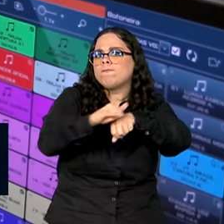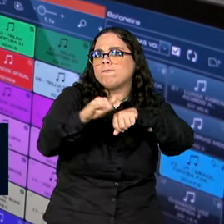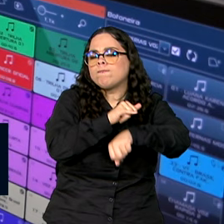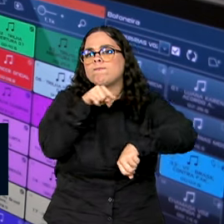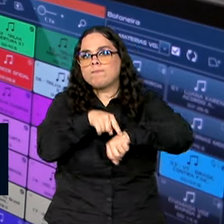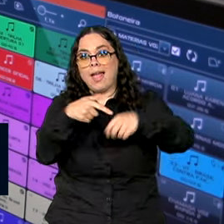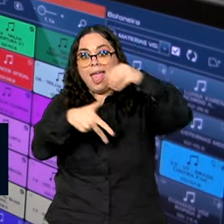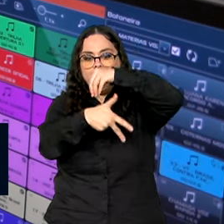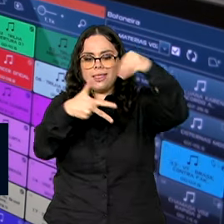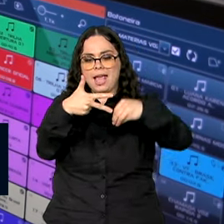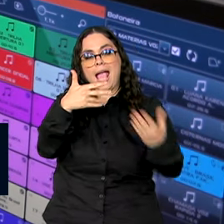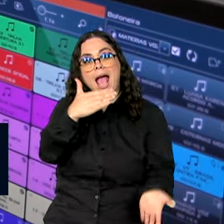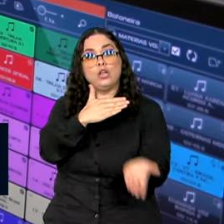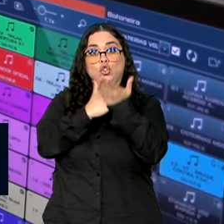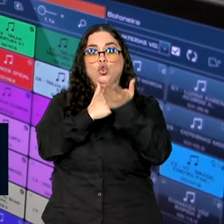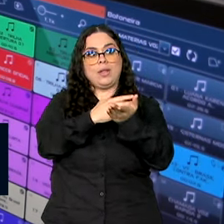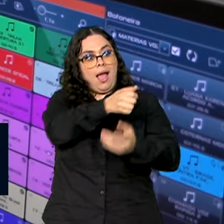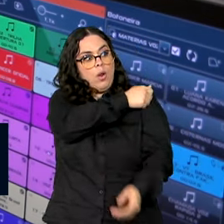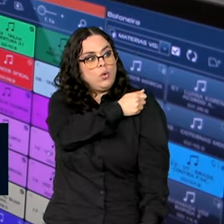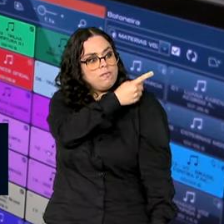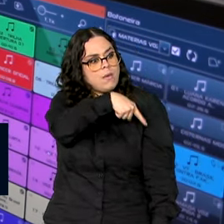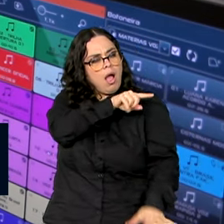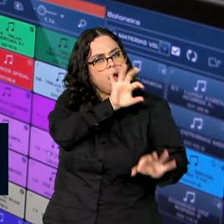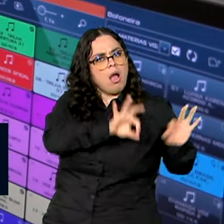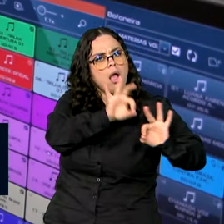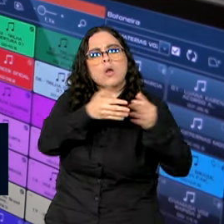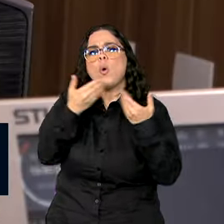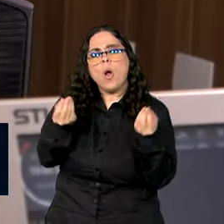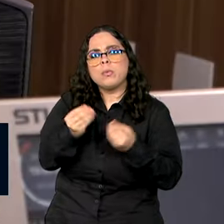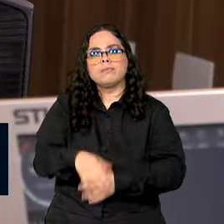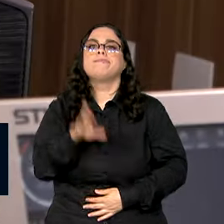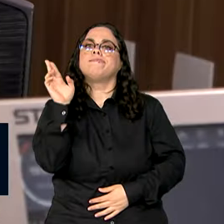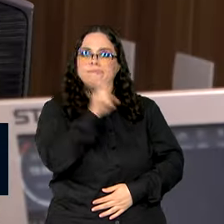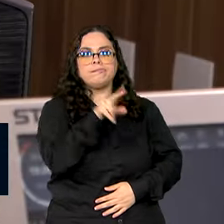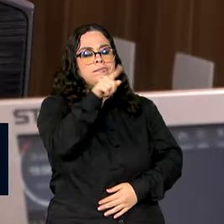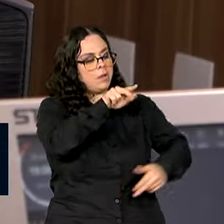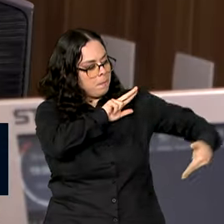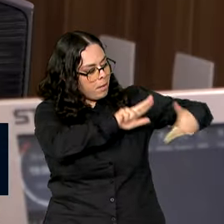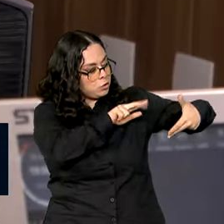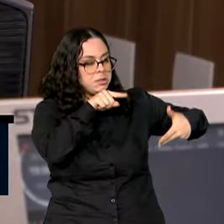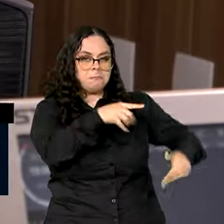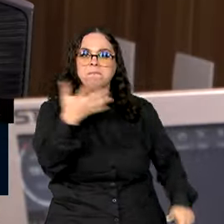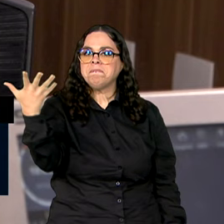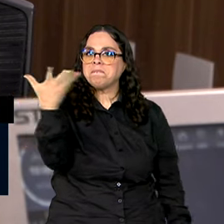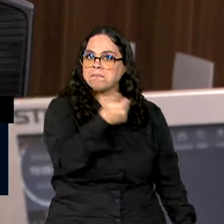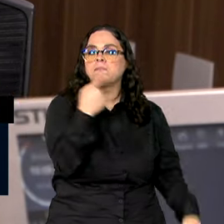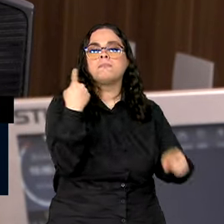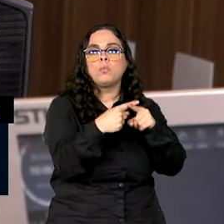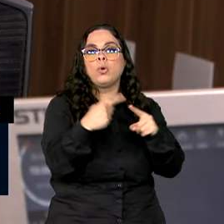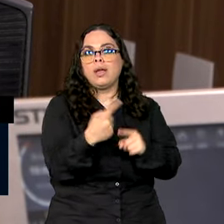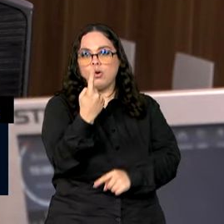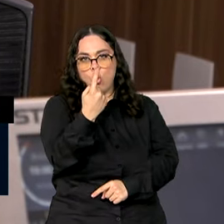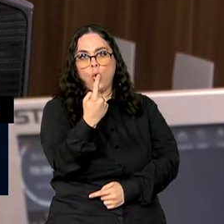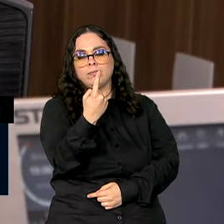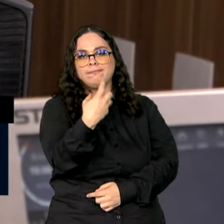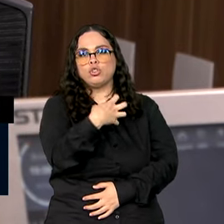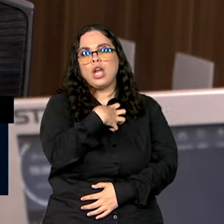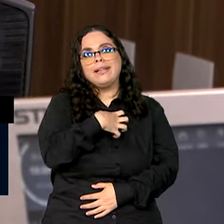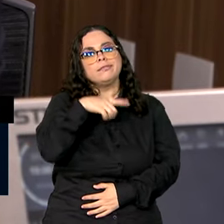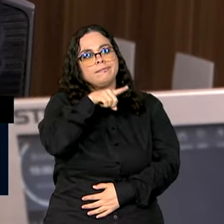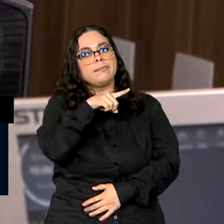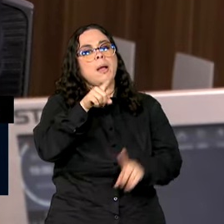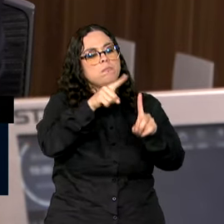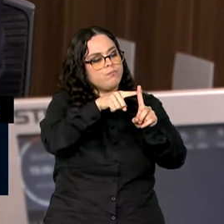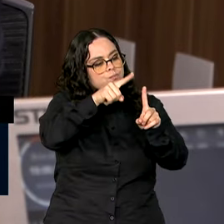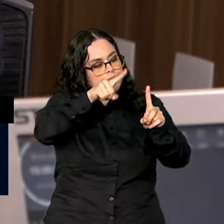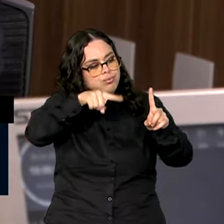Enem ajuda na trajetória desses estudantes o PED meio é um programa fantástico porque uma das razões para um índice